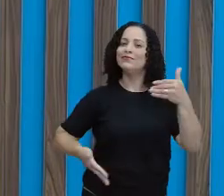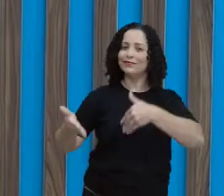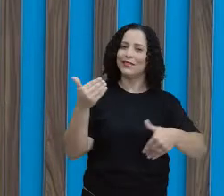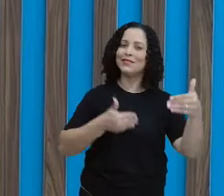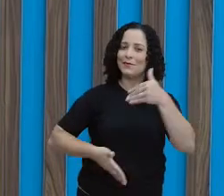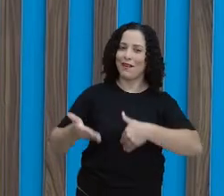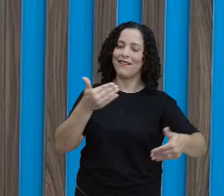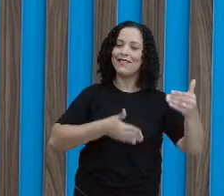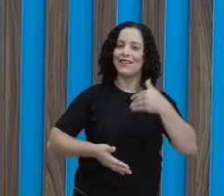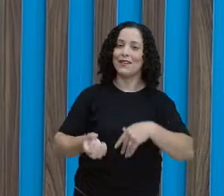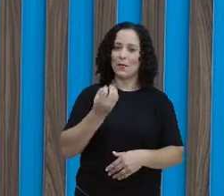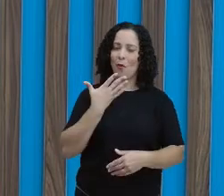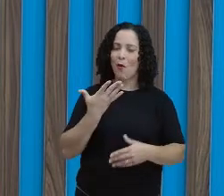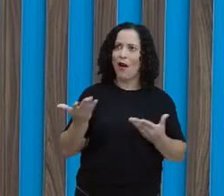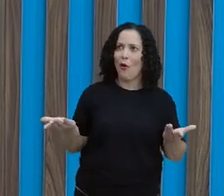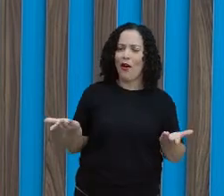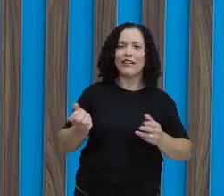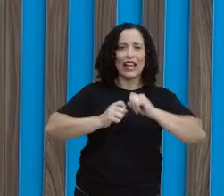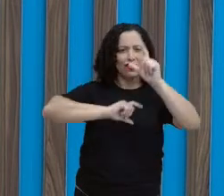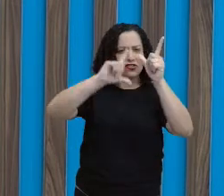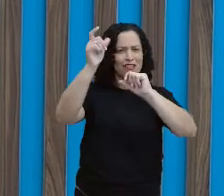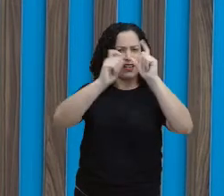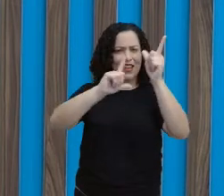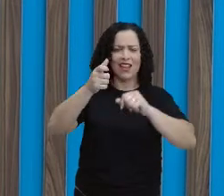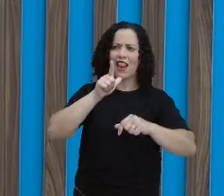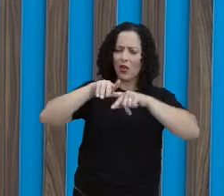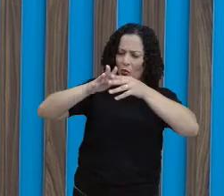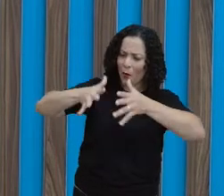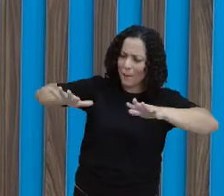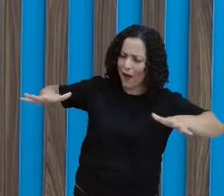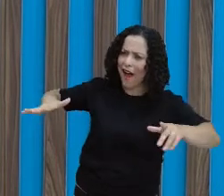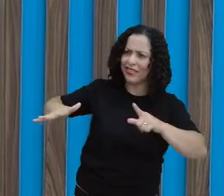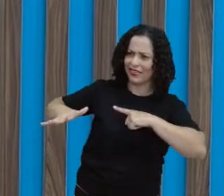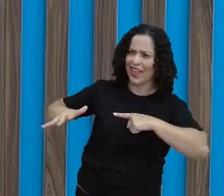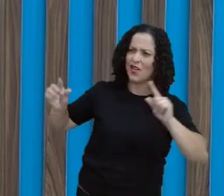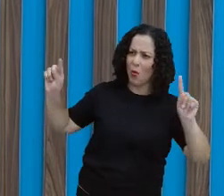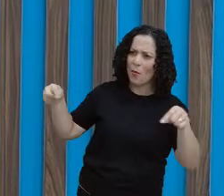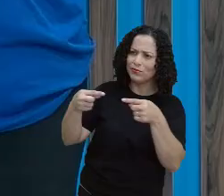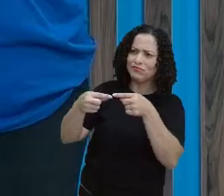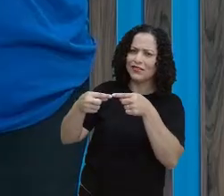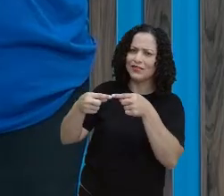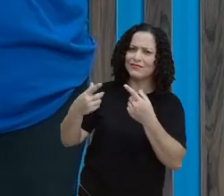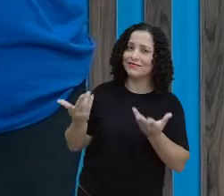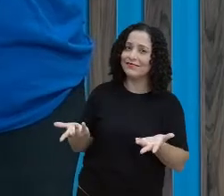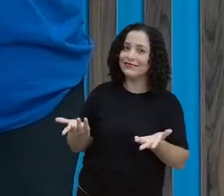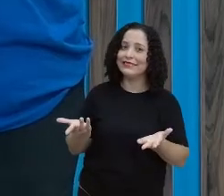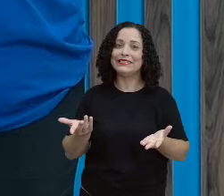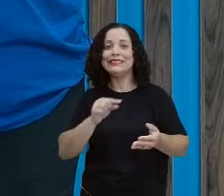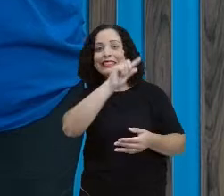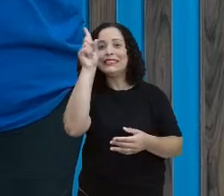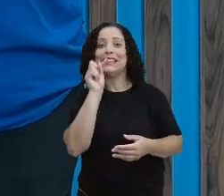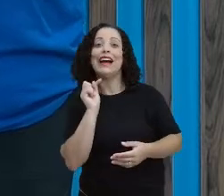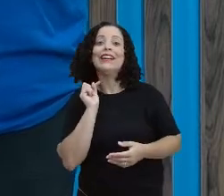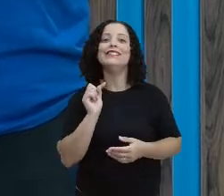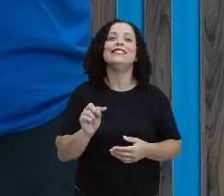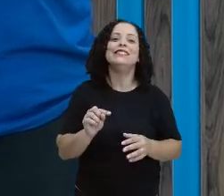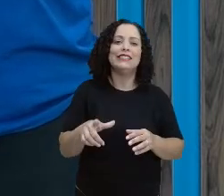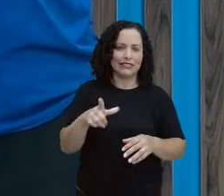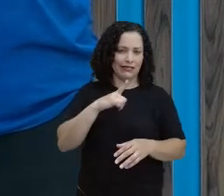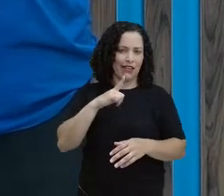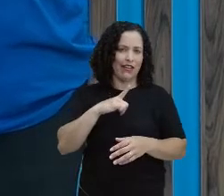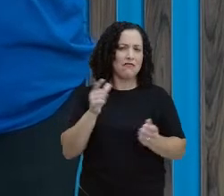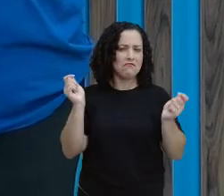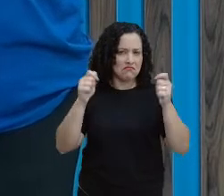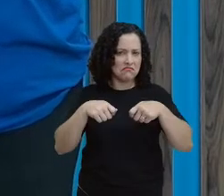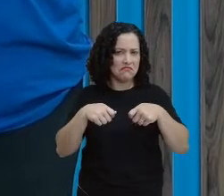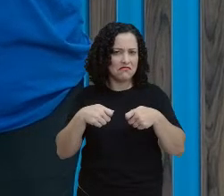professora? Isso, e Estrela do Mar tem tudo a ver aí, professora Carol, essa resposta aí de Gabriel. E aí, hein, Gabriel? O que será essa história da Estrela